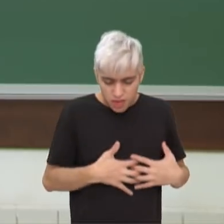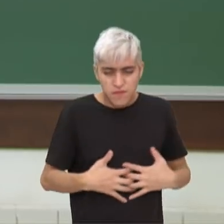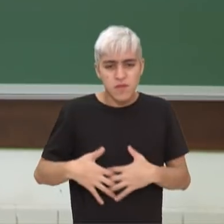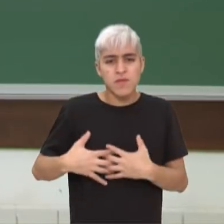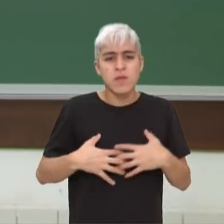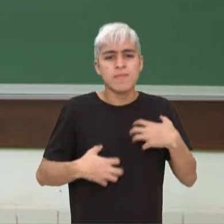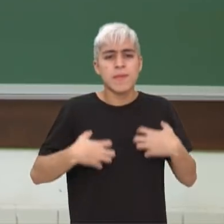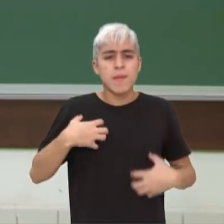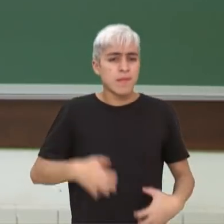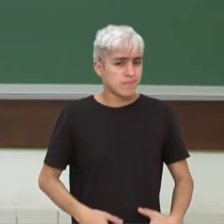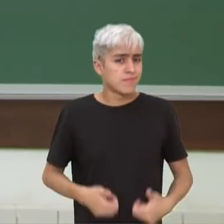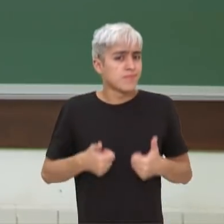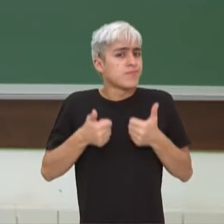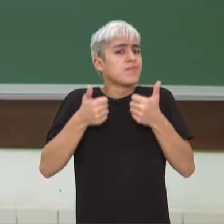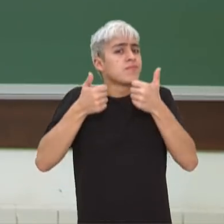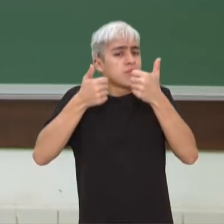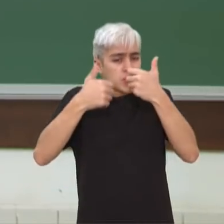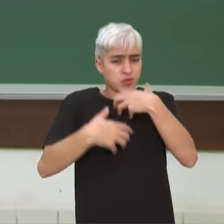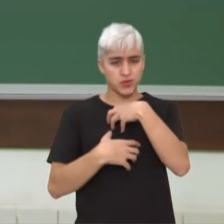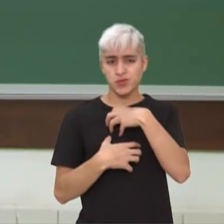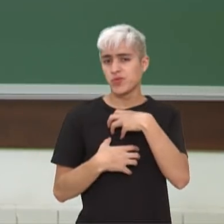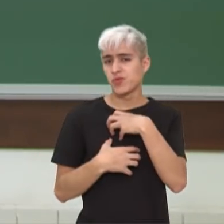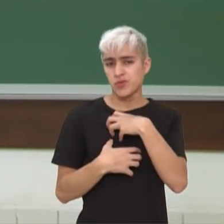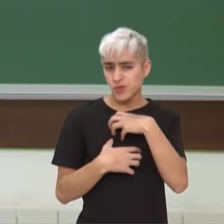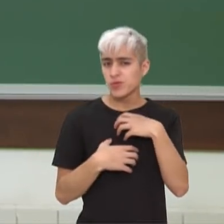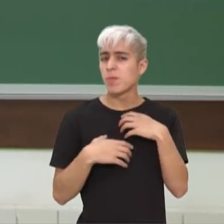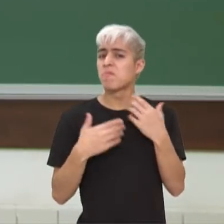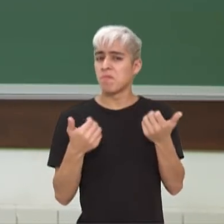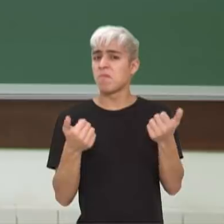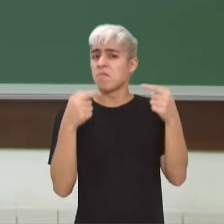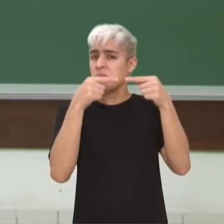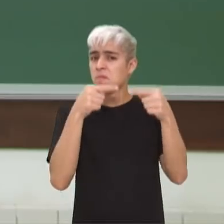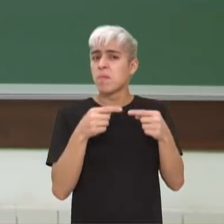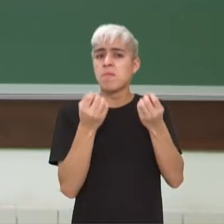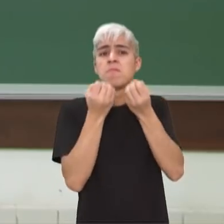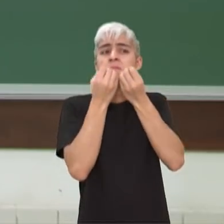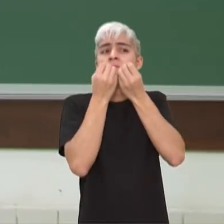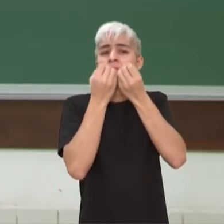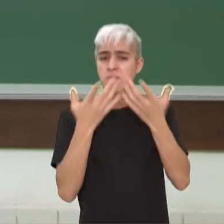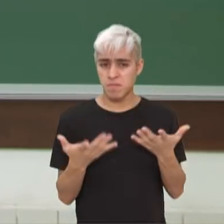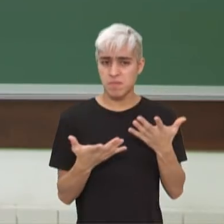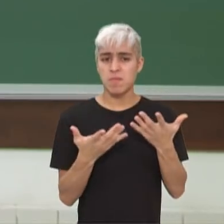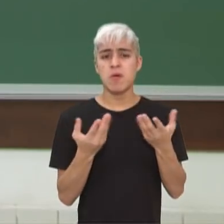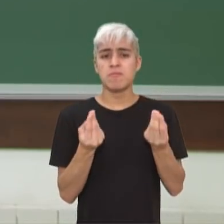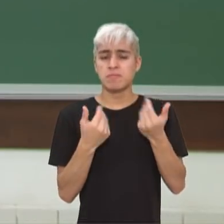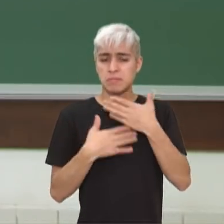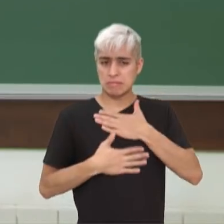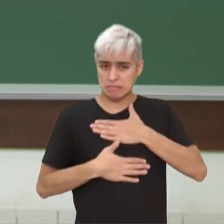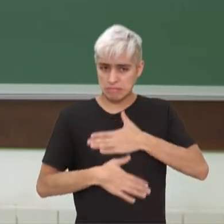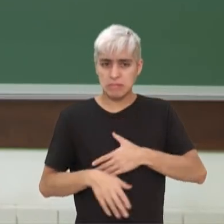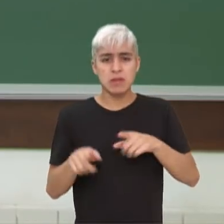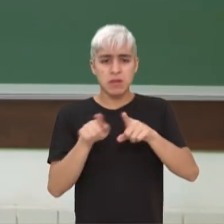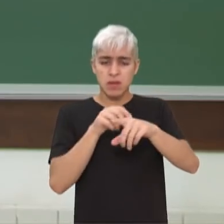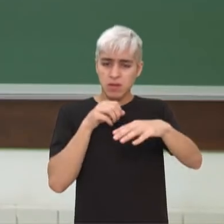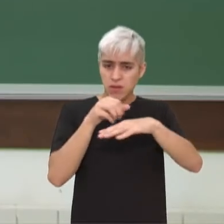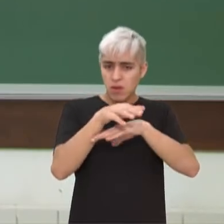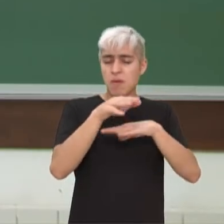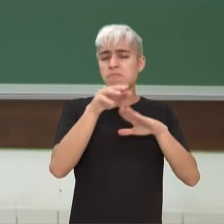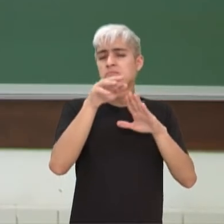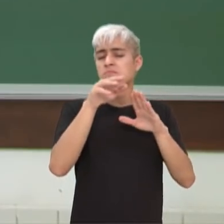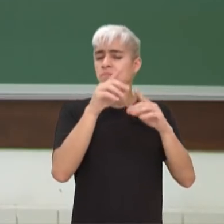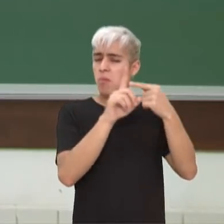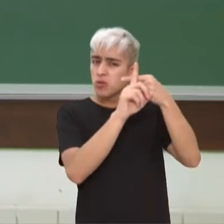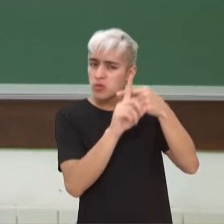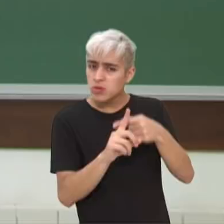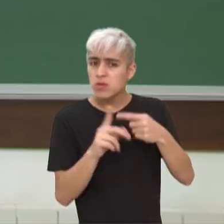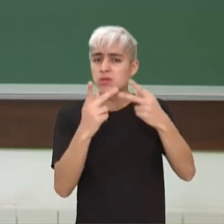dos seus órgãos internos, funcionarem ali de uma forma mais adequada, uma forma ali mais suave, vai trazer ali uma série de benefícios.